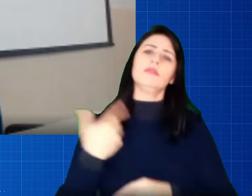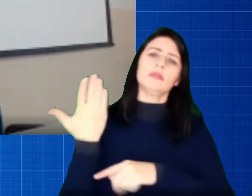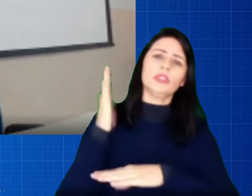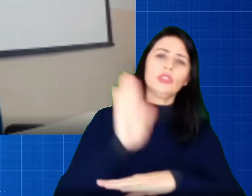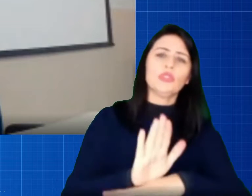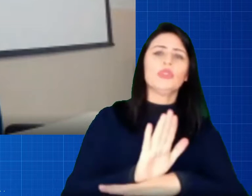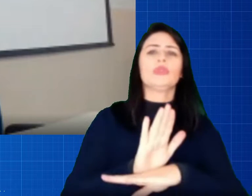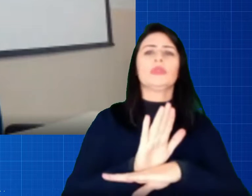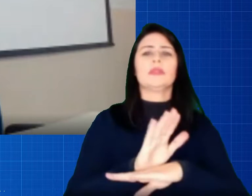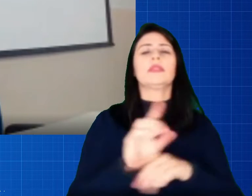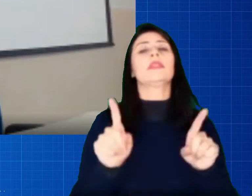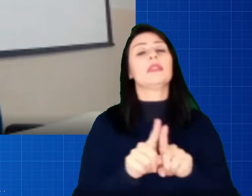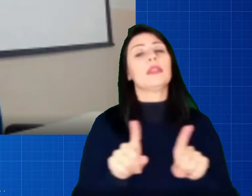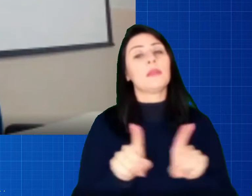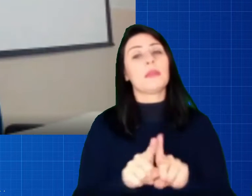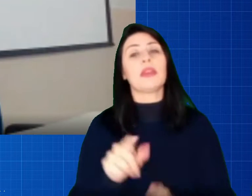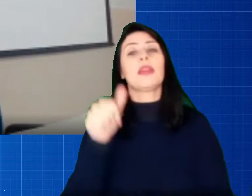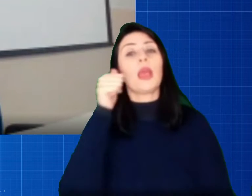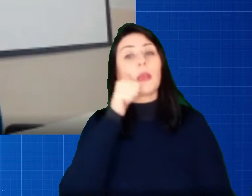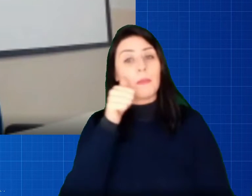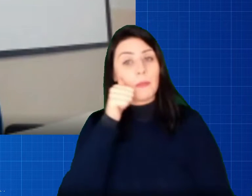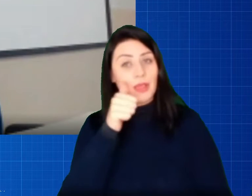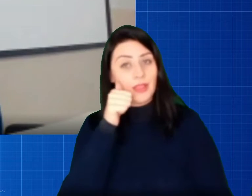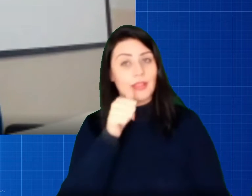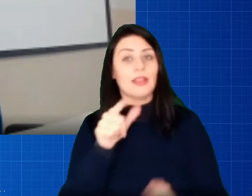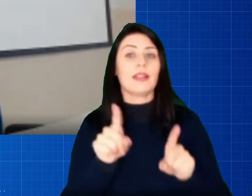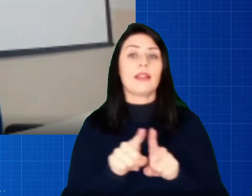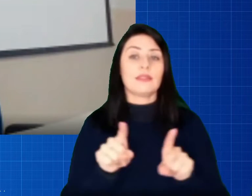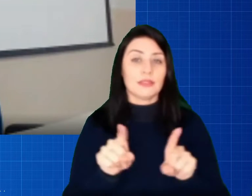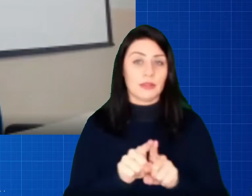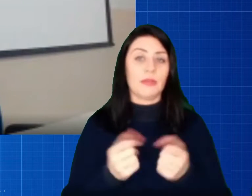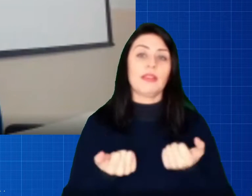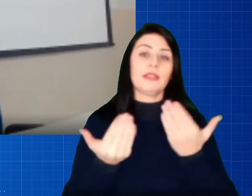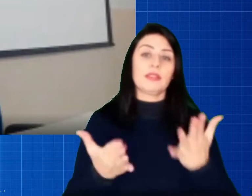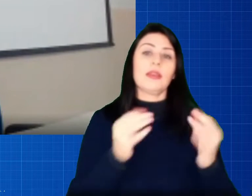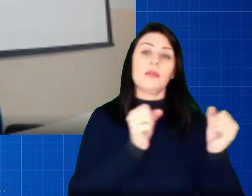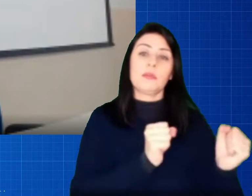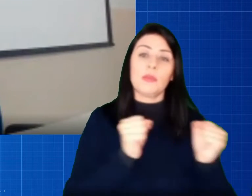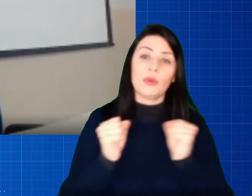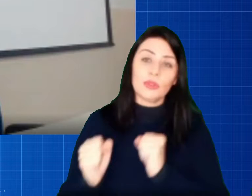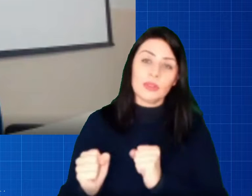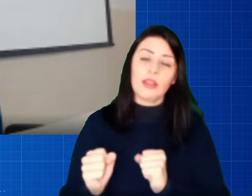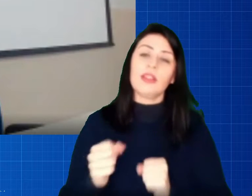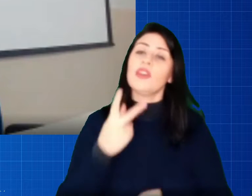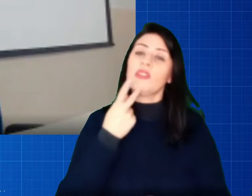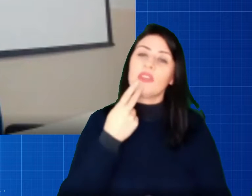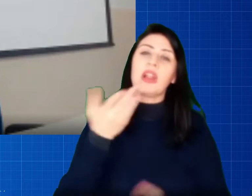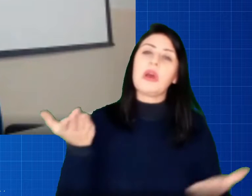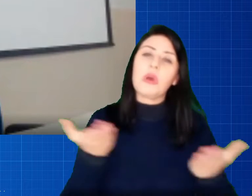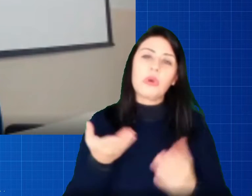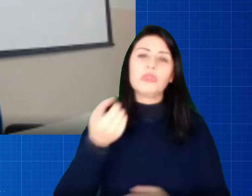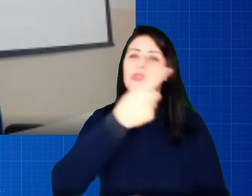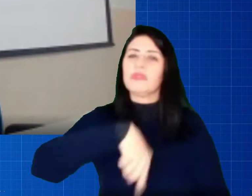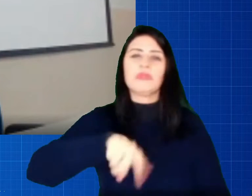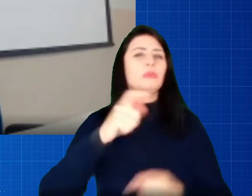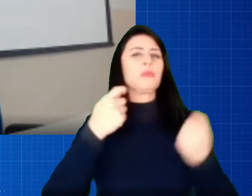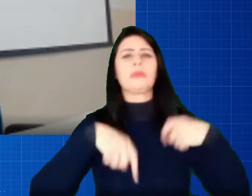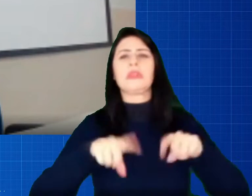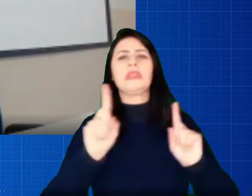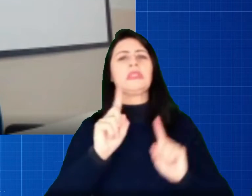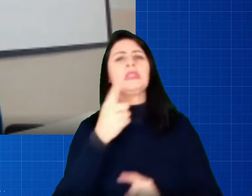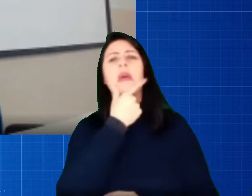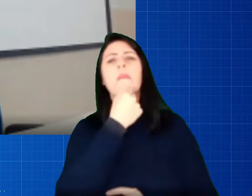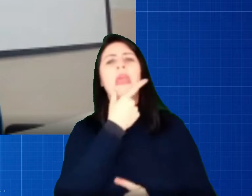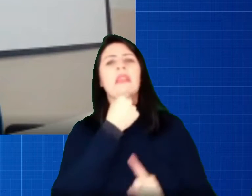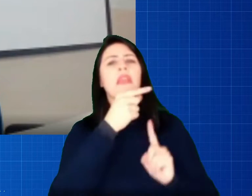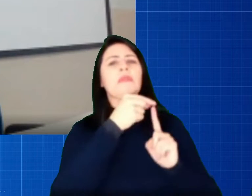né? E empoderar as meninas. Eu acho que é bem importante a gente empoderar as meninas, falarem para elas que hoje em dia elas não precisam esperar